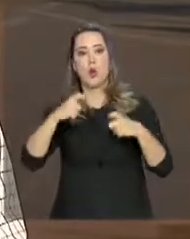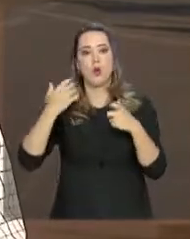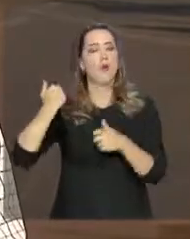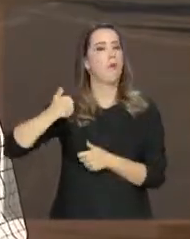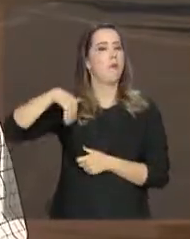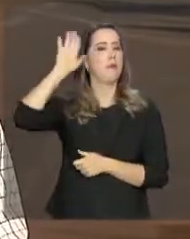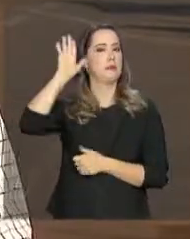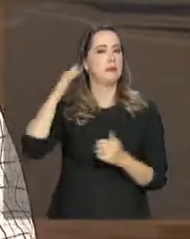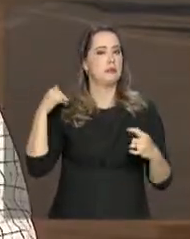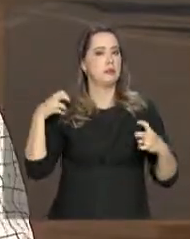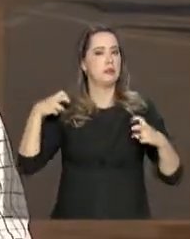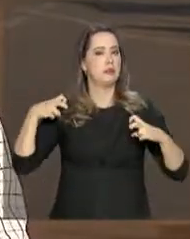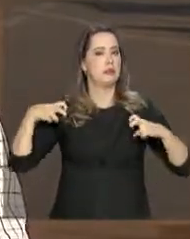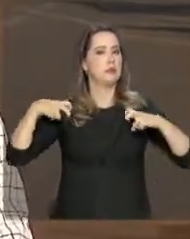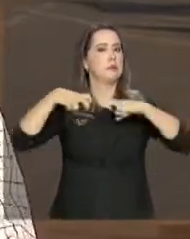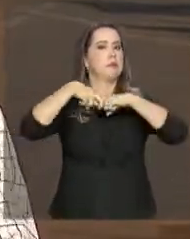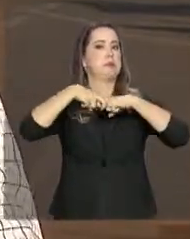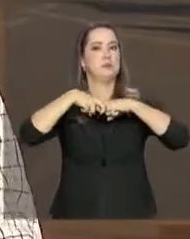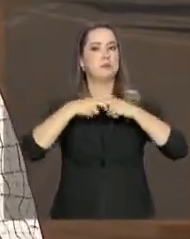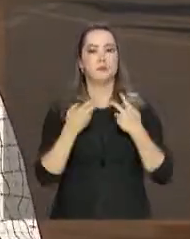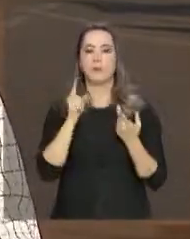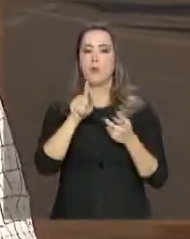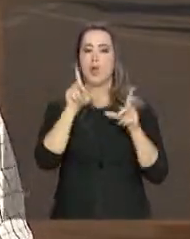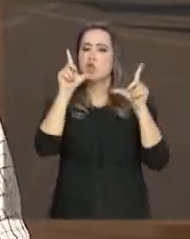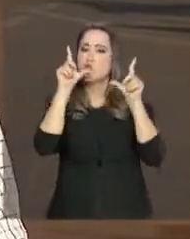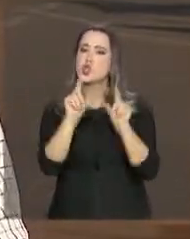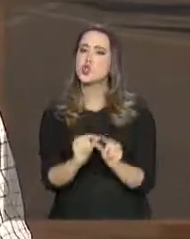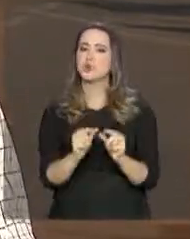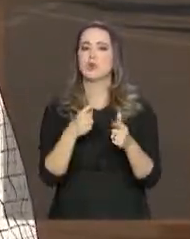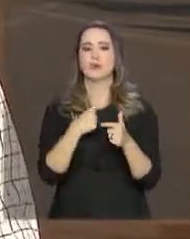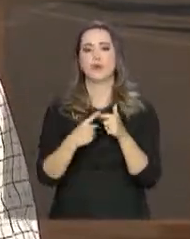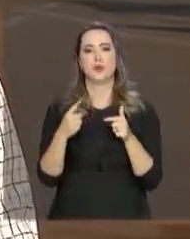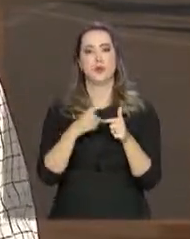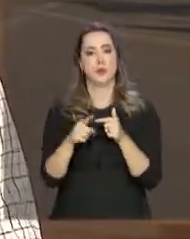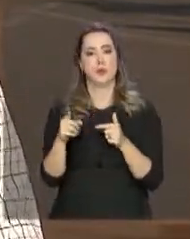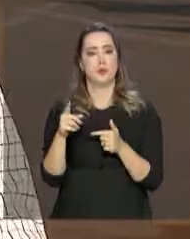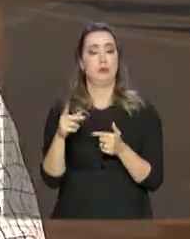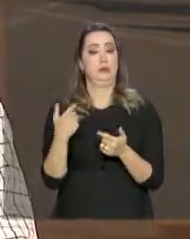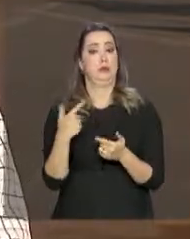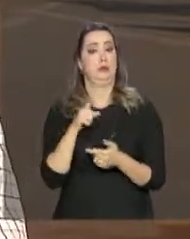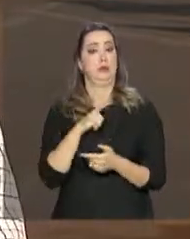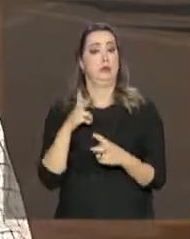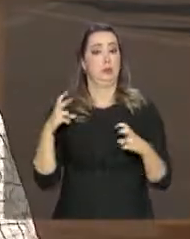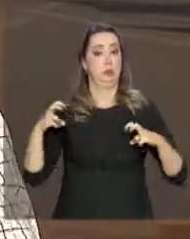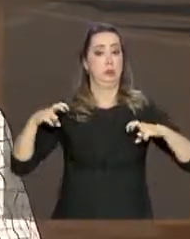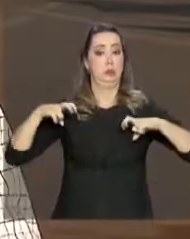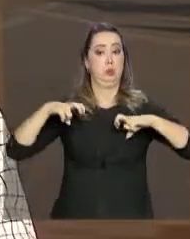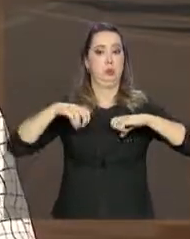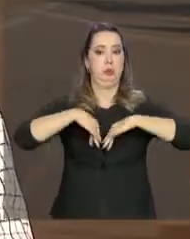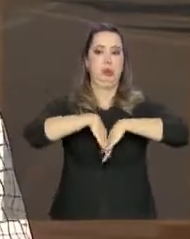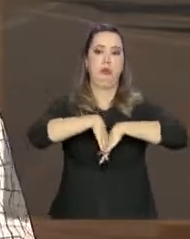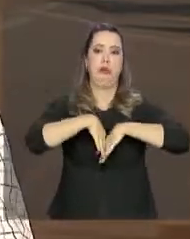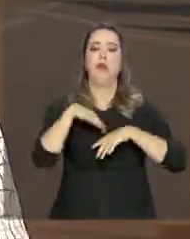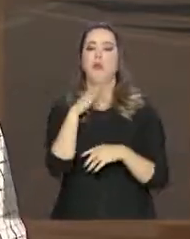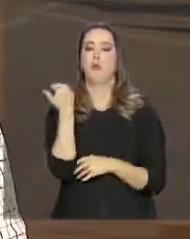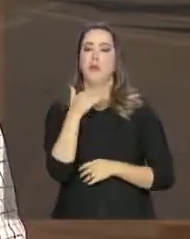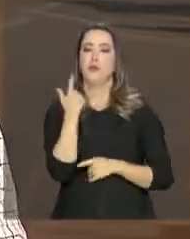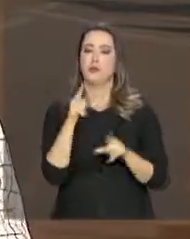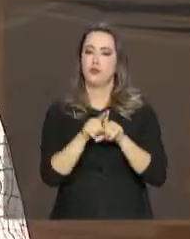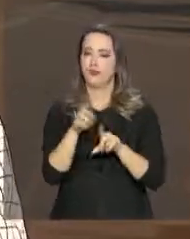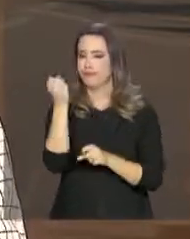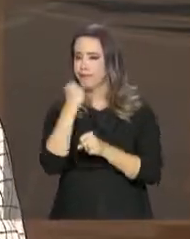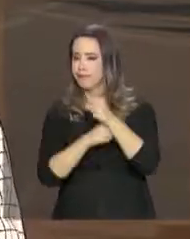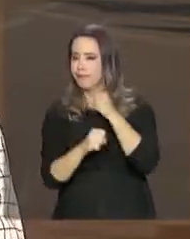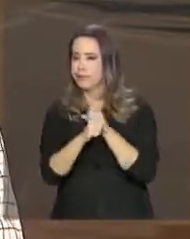índice de acidentes. A ideia é reduzir os acidentes fatais, que no ano passado, no mesmo período, chegaram